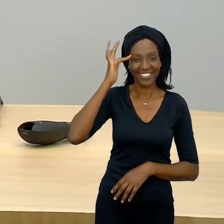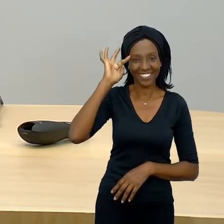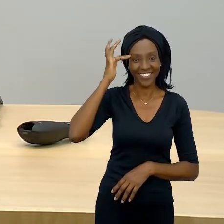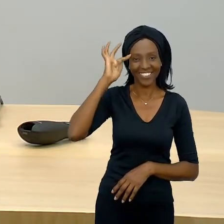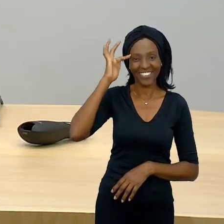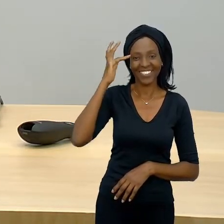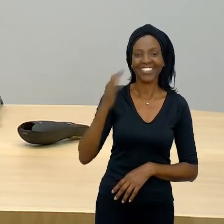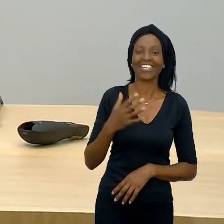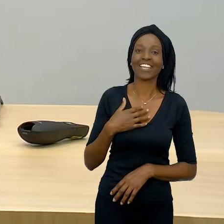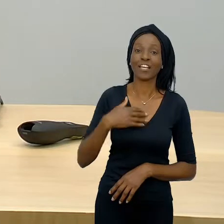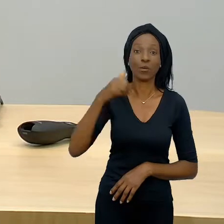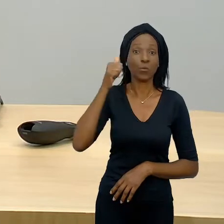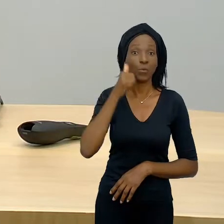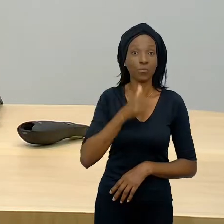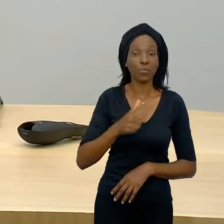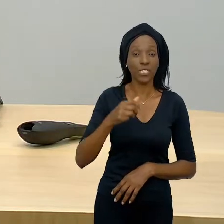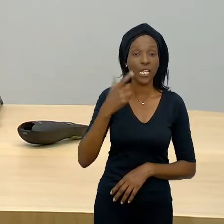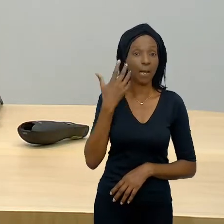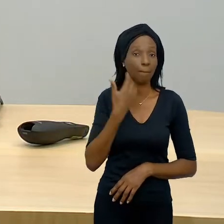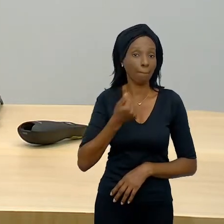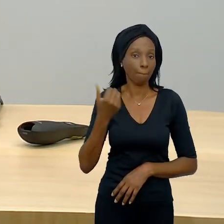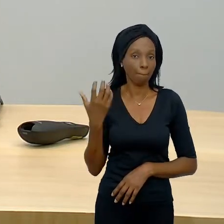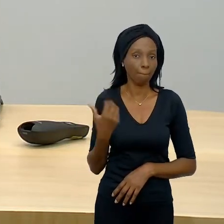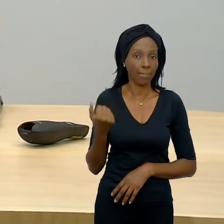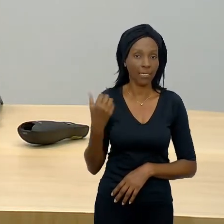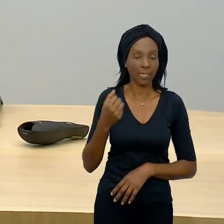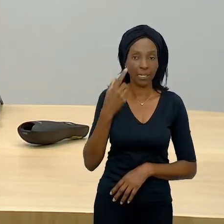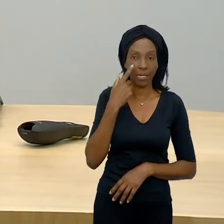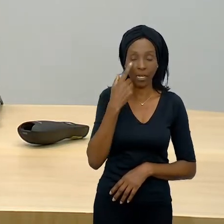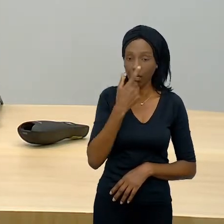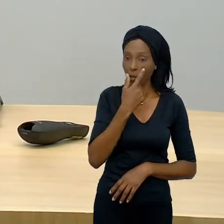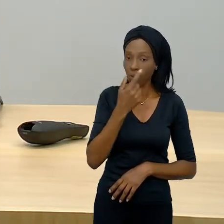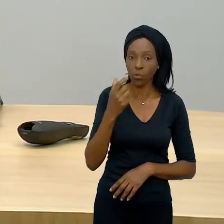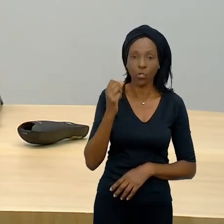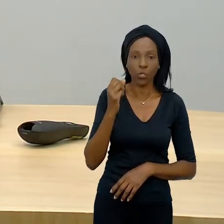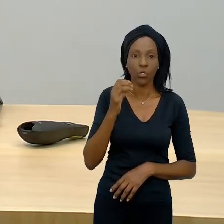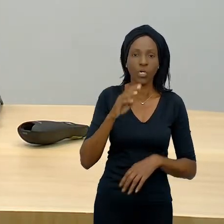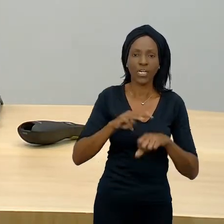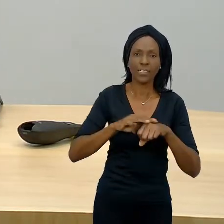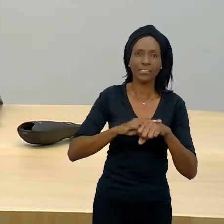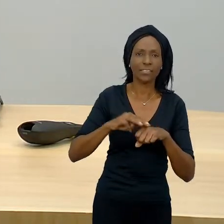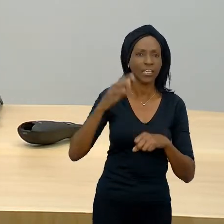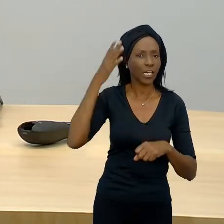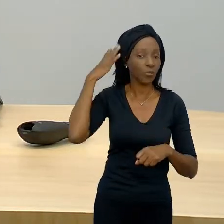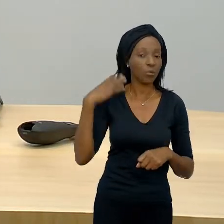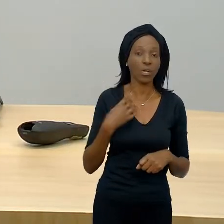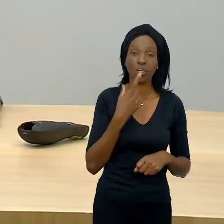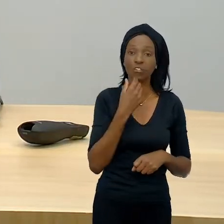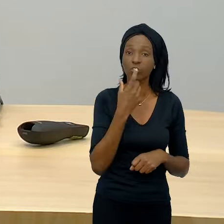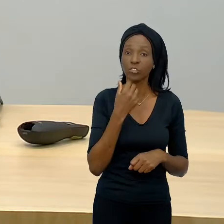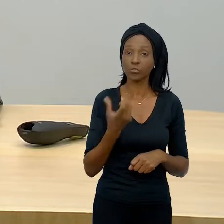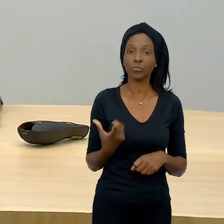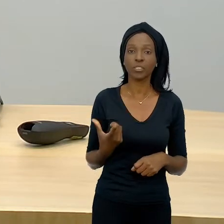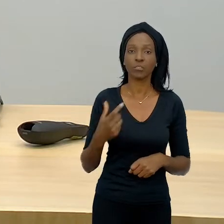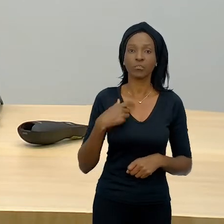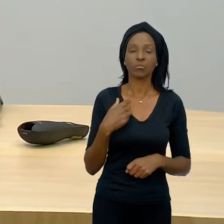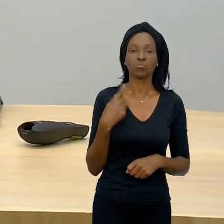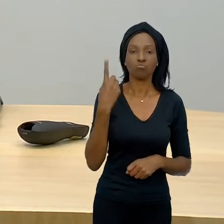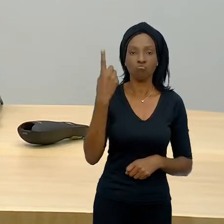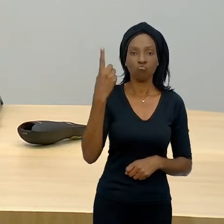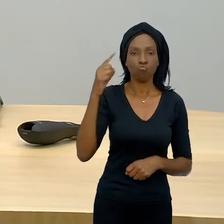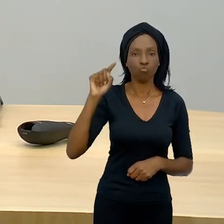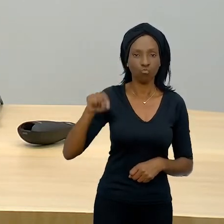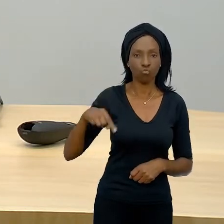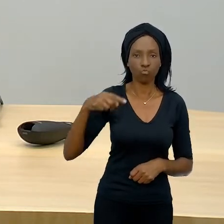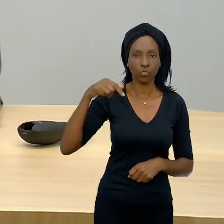Eu sou uma mulher de pele branca, olhos castanhos, cabelos ruivos. Eu tenho 1,70 m